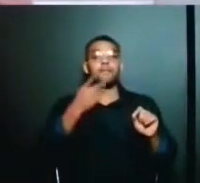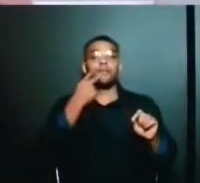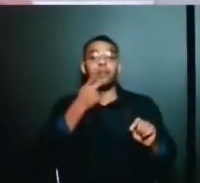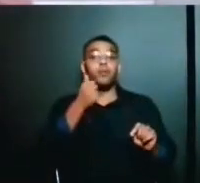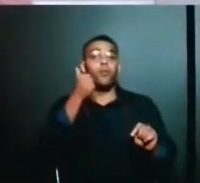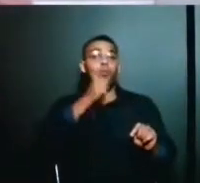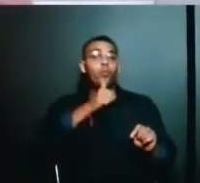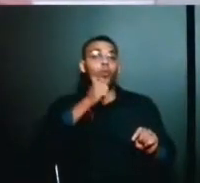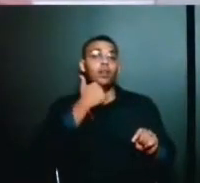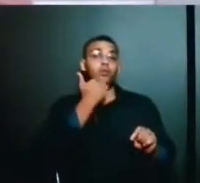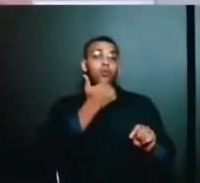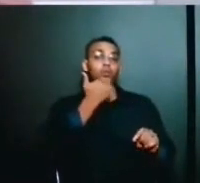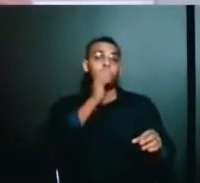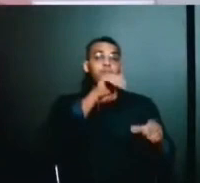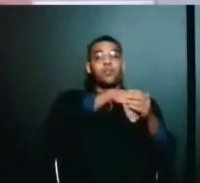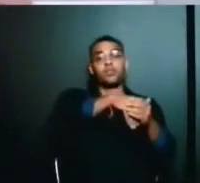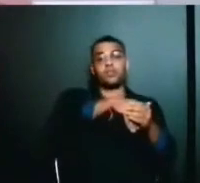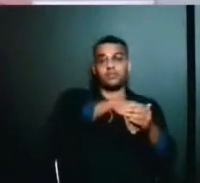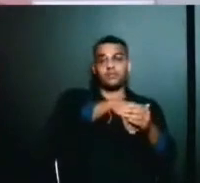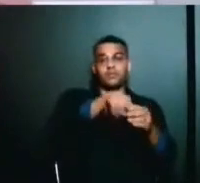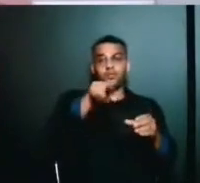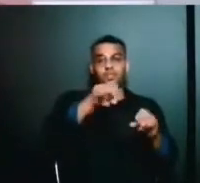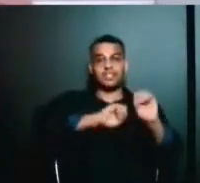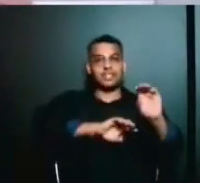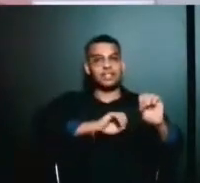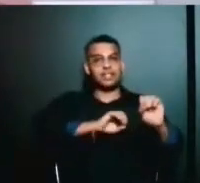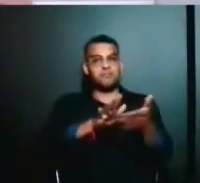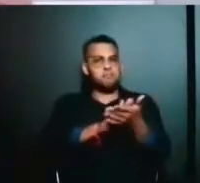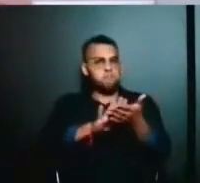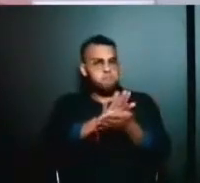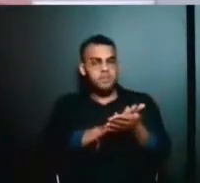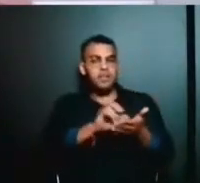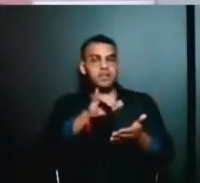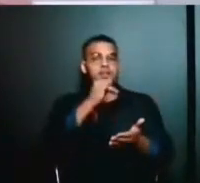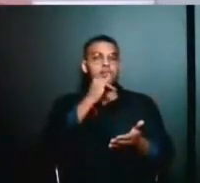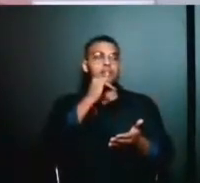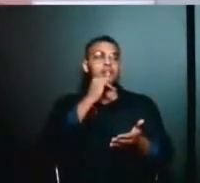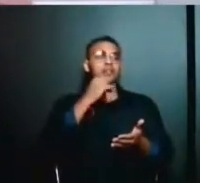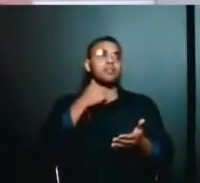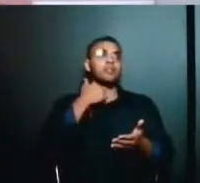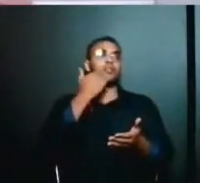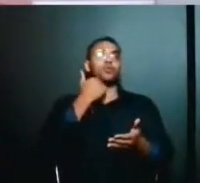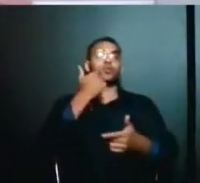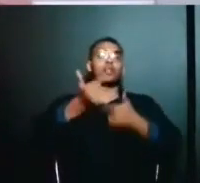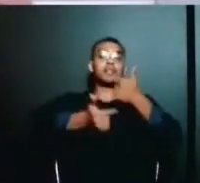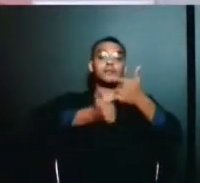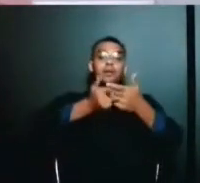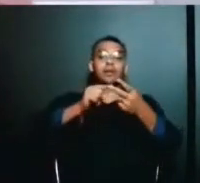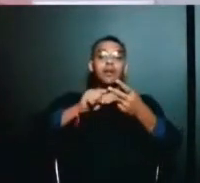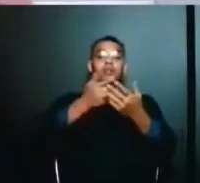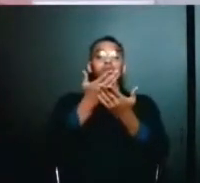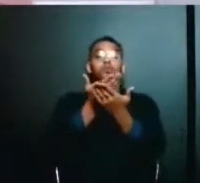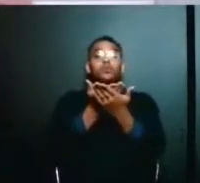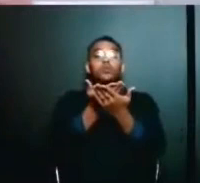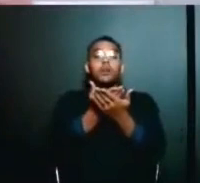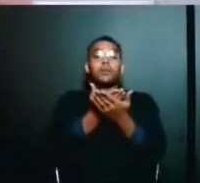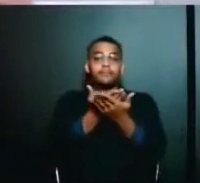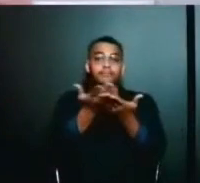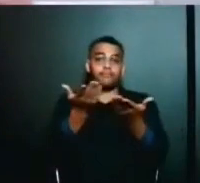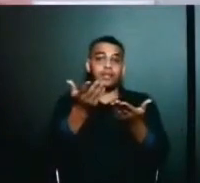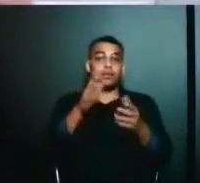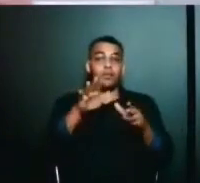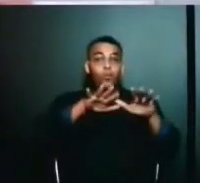Carol. Você nem estaria aí se não fosse o movimento feminista, que nós não podemos trabalhar ou estudar. E o movimento